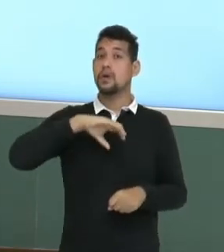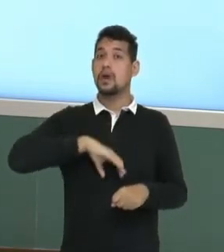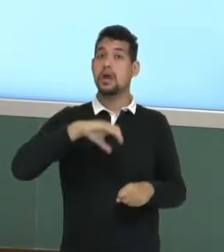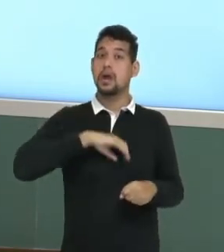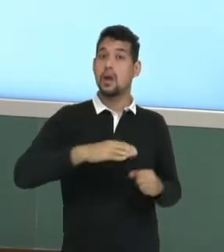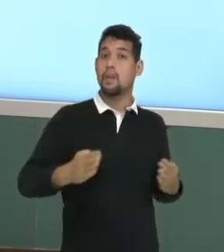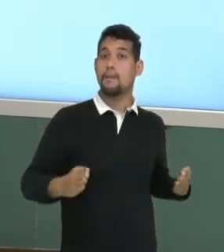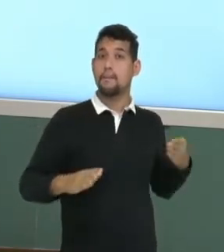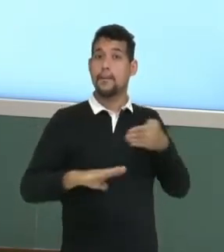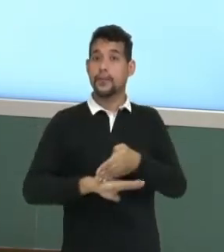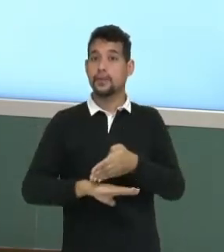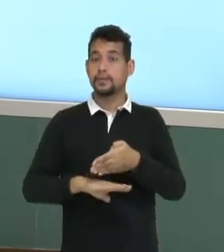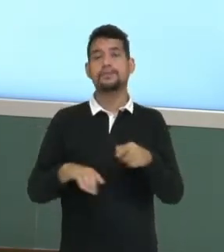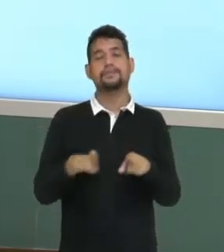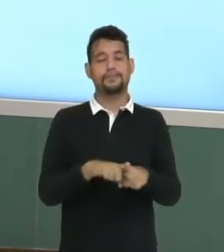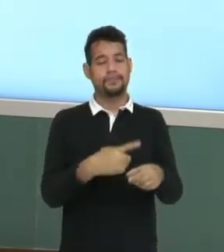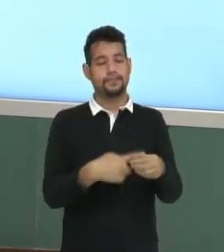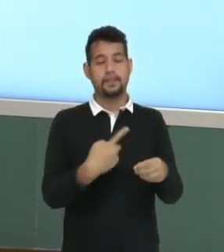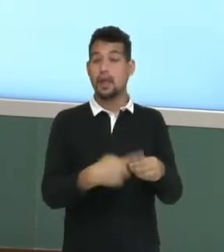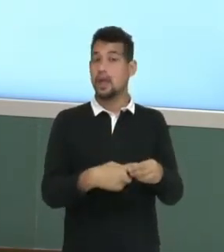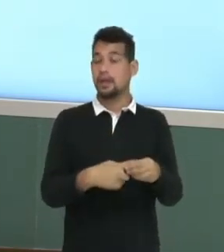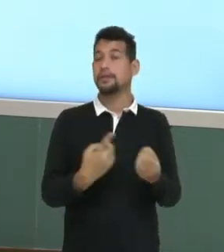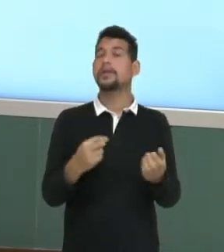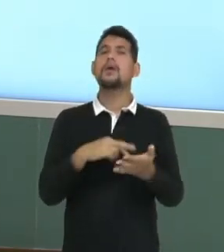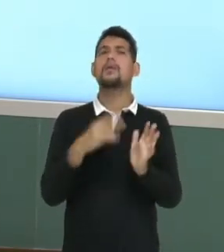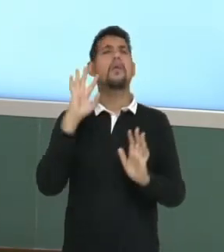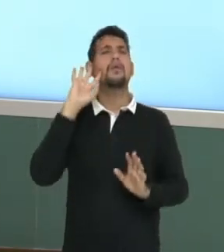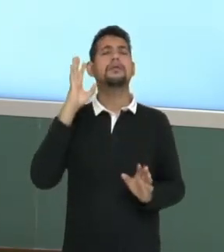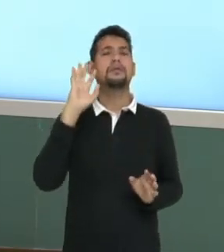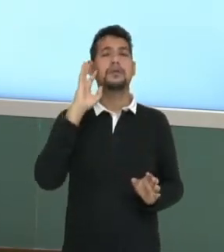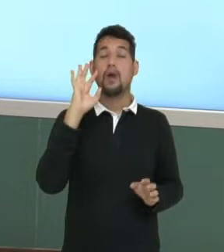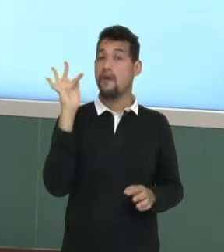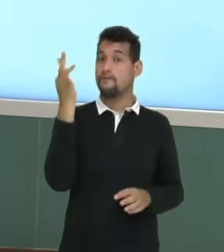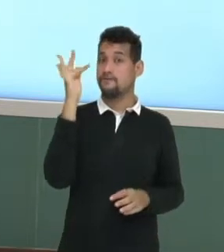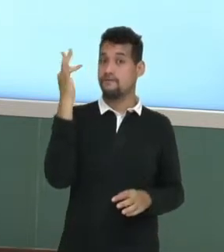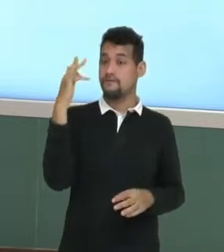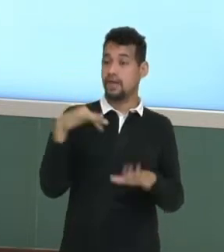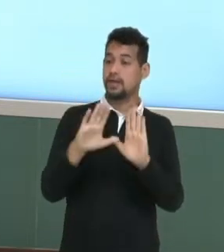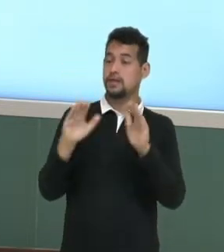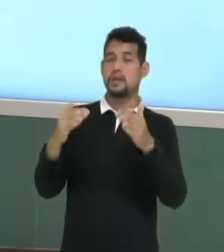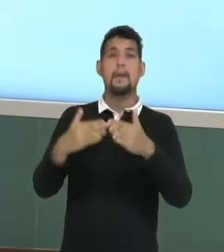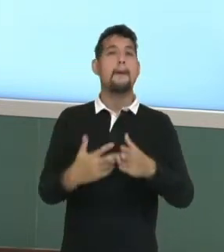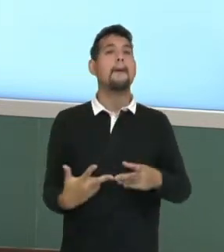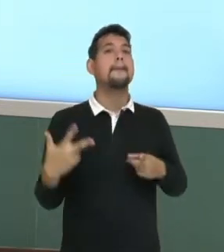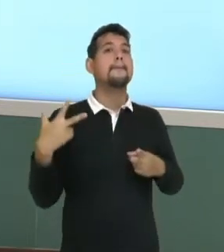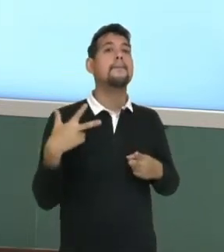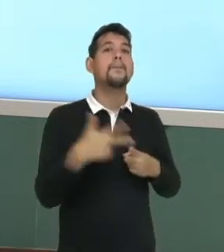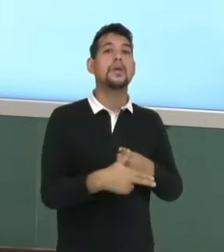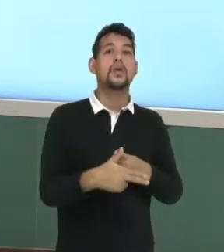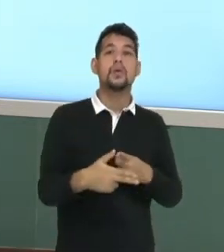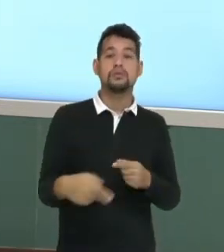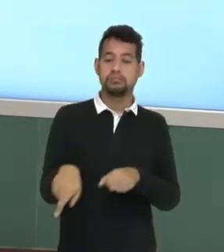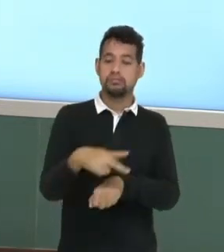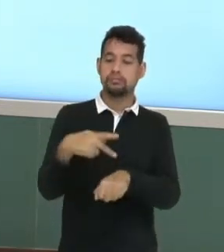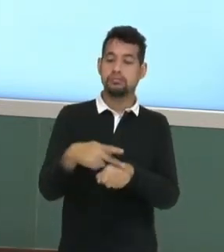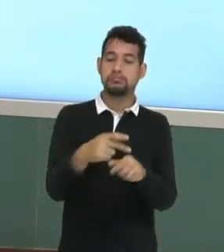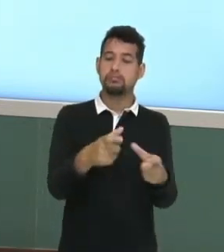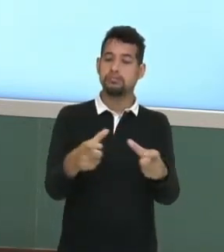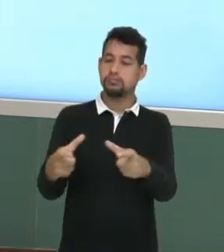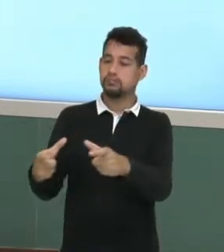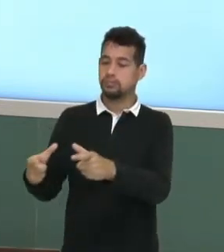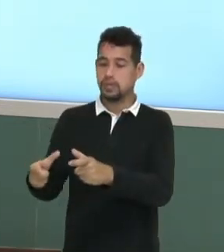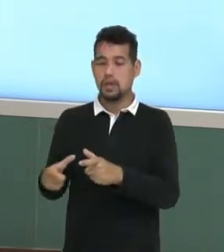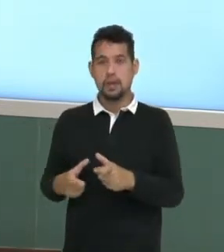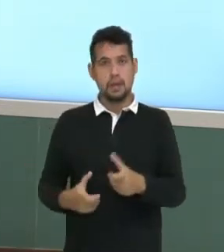continental foi essa proibição por parte, né, do Império Francês, governado por Napoleão Bonaparte, de que os